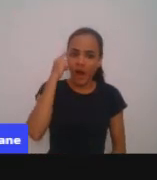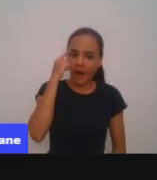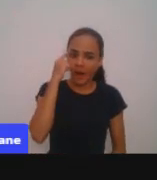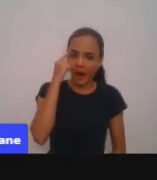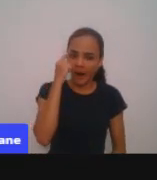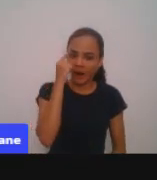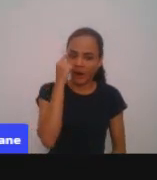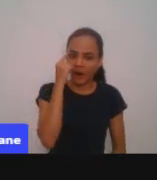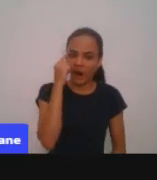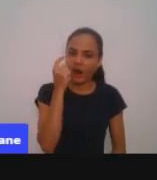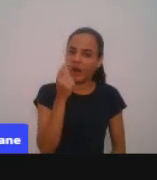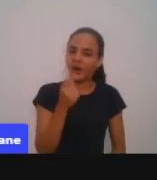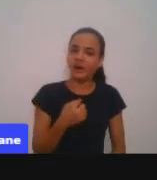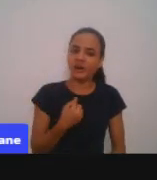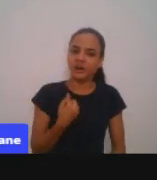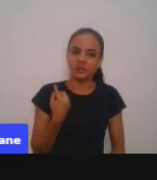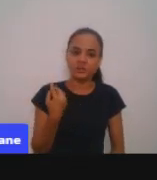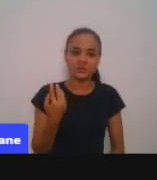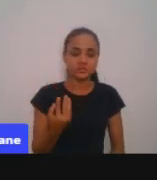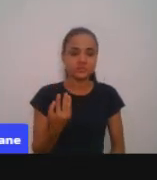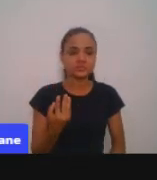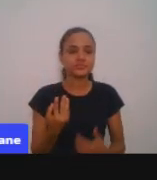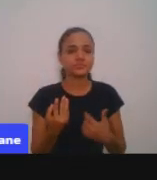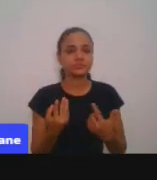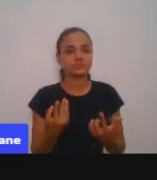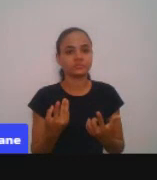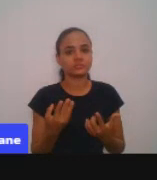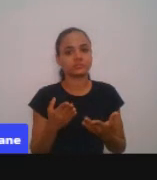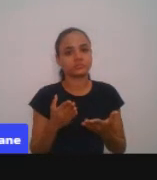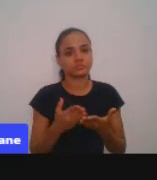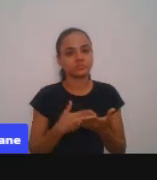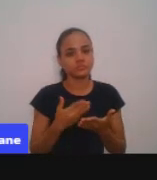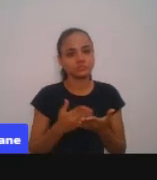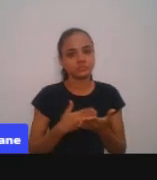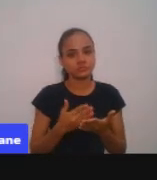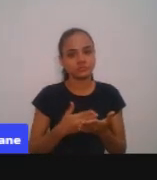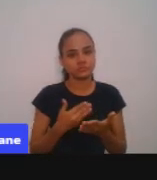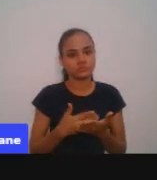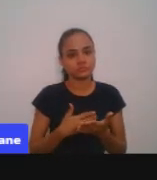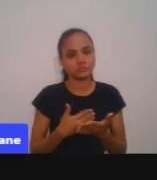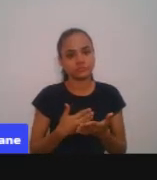dias letivos, né? Os cadernos foram disponibilizados